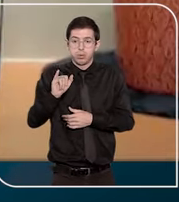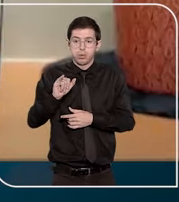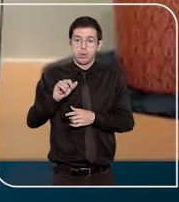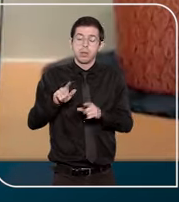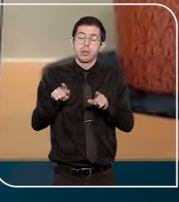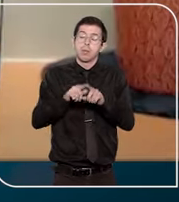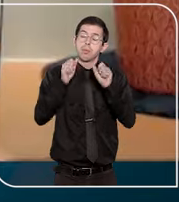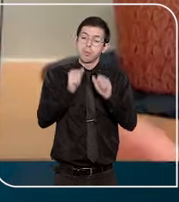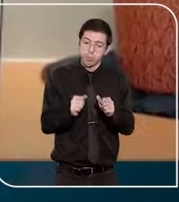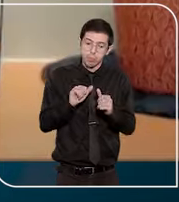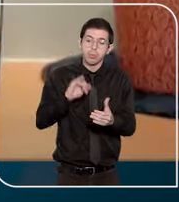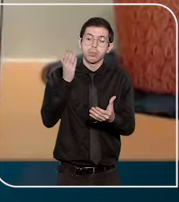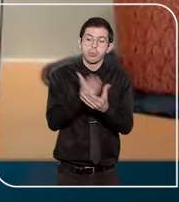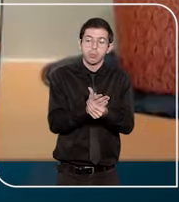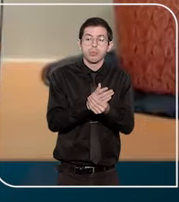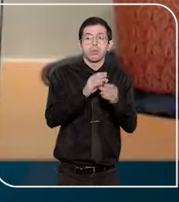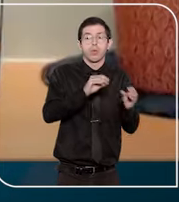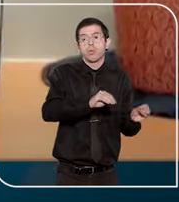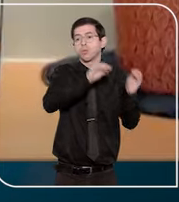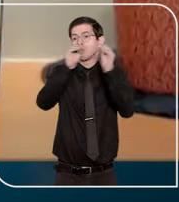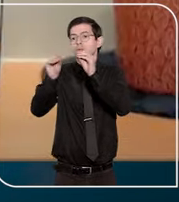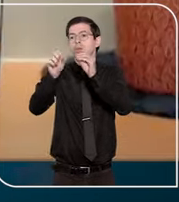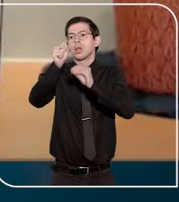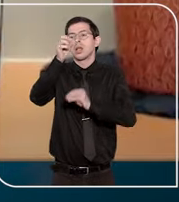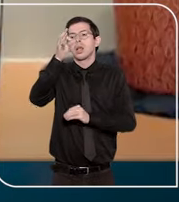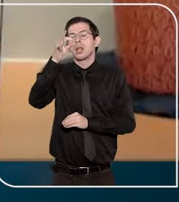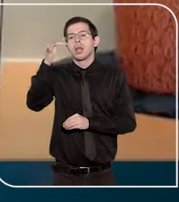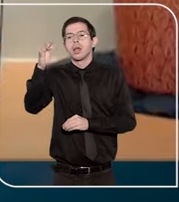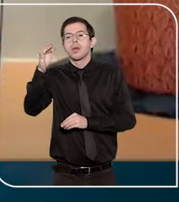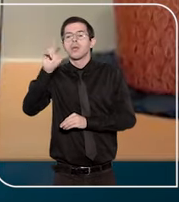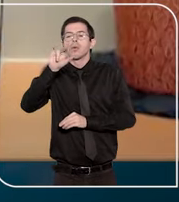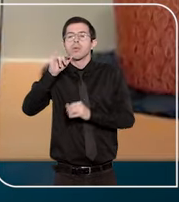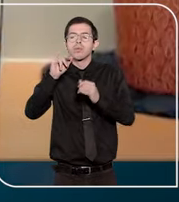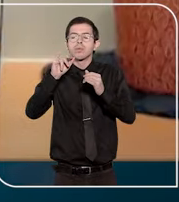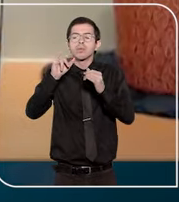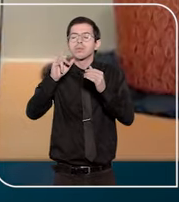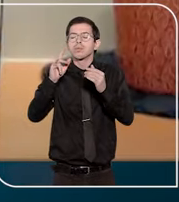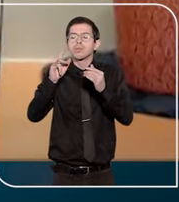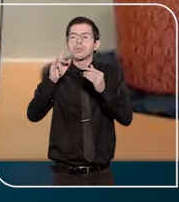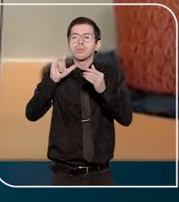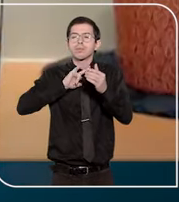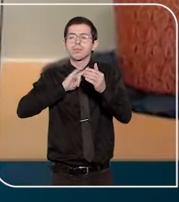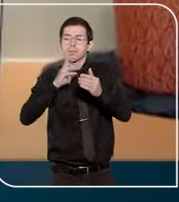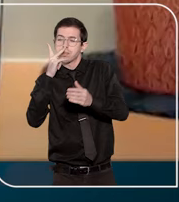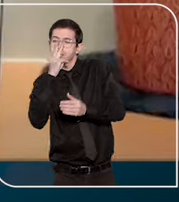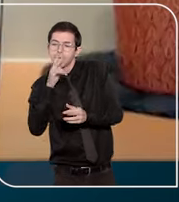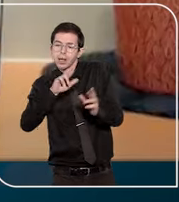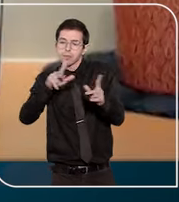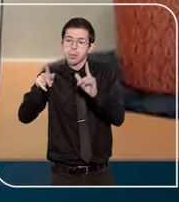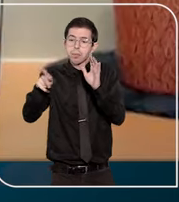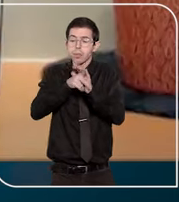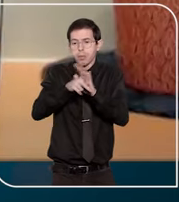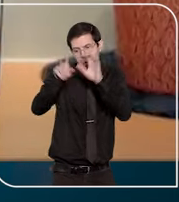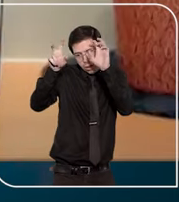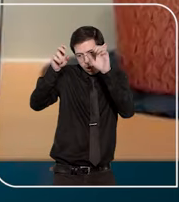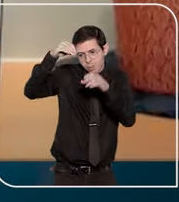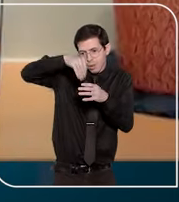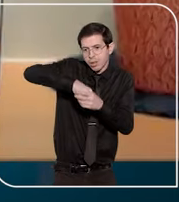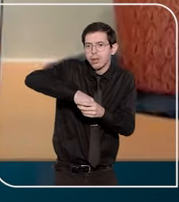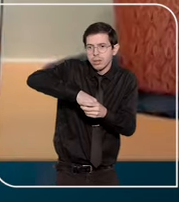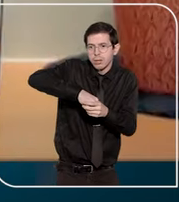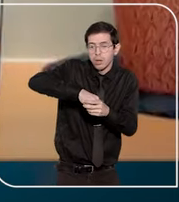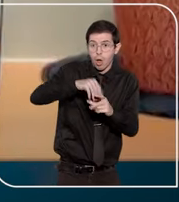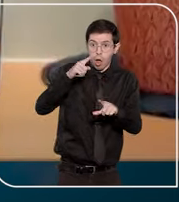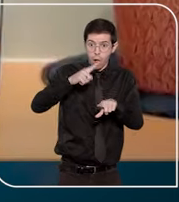Supremo Tribunal Federal com uma roupa diferente, mas aquele mesmo recurso extraordinário. Com a repercussão geral, mudou